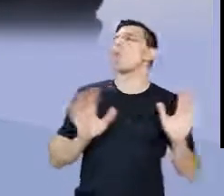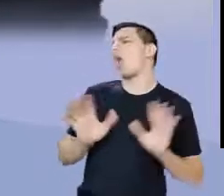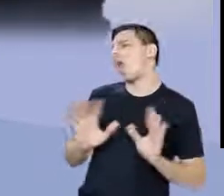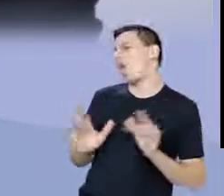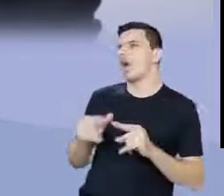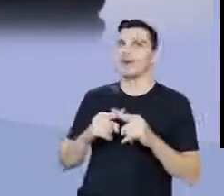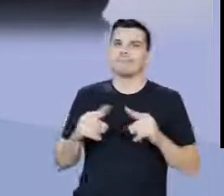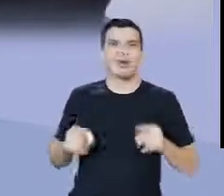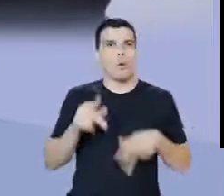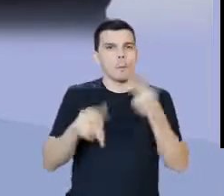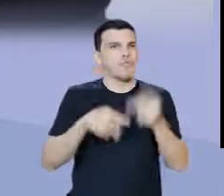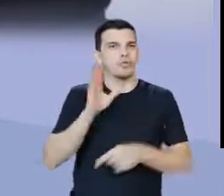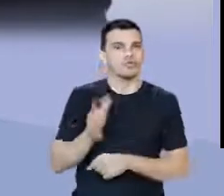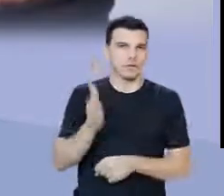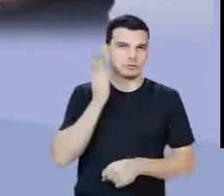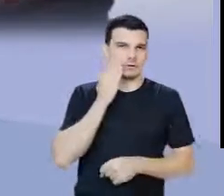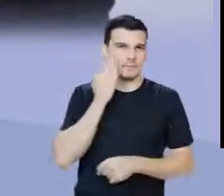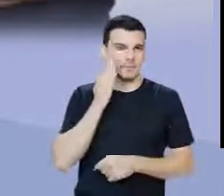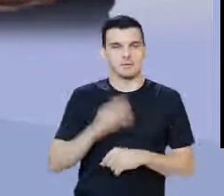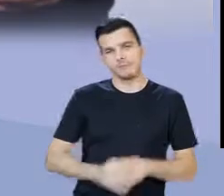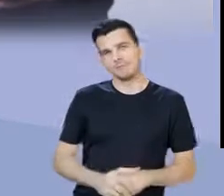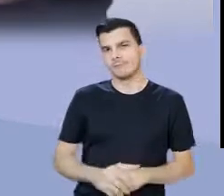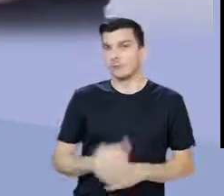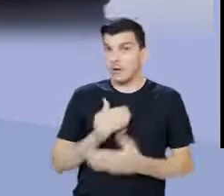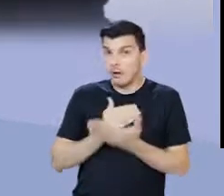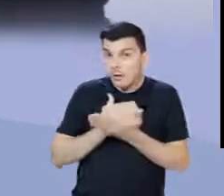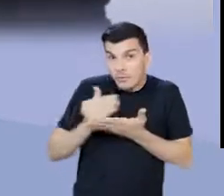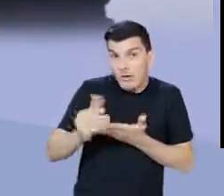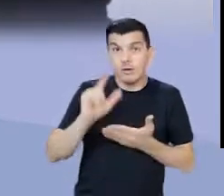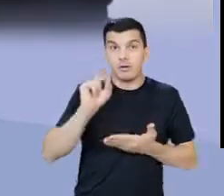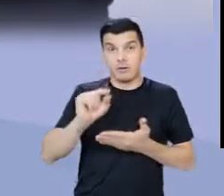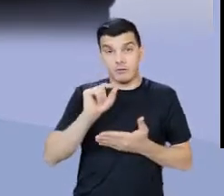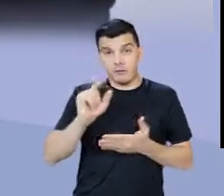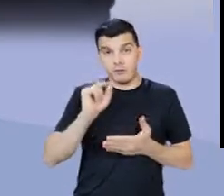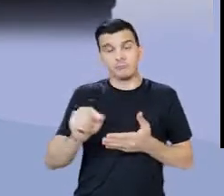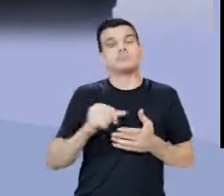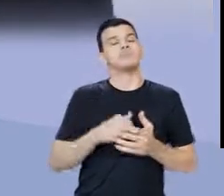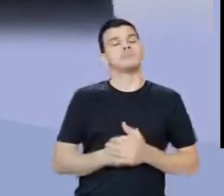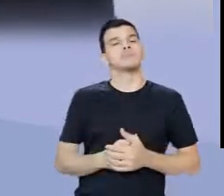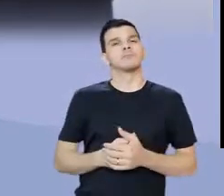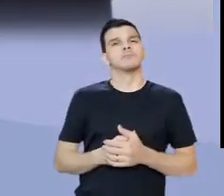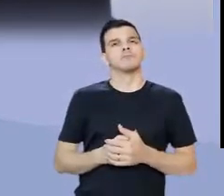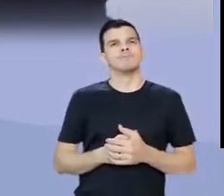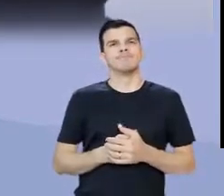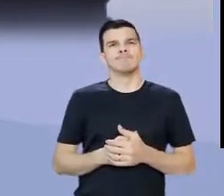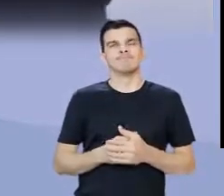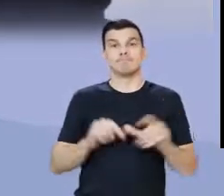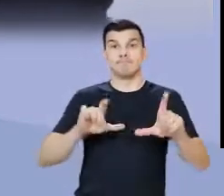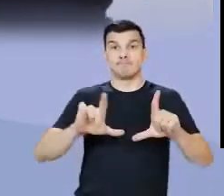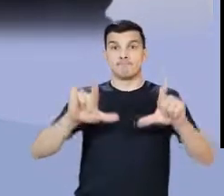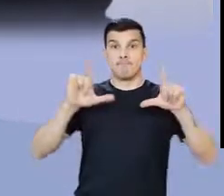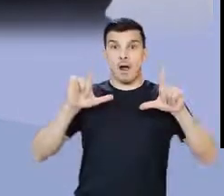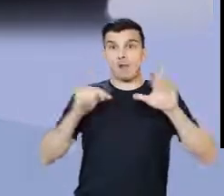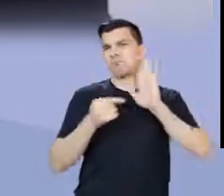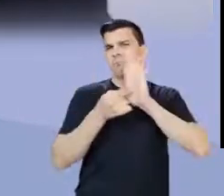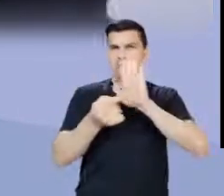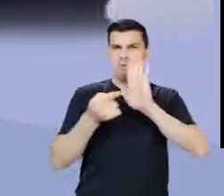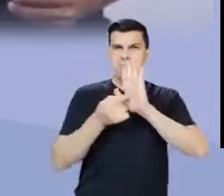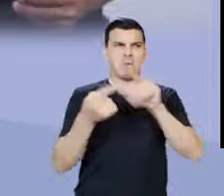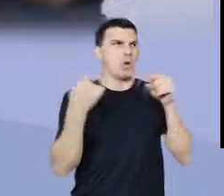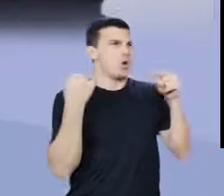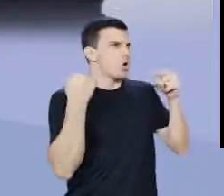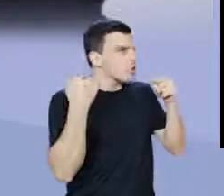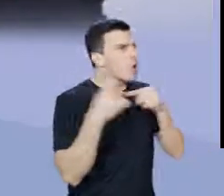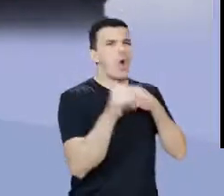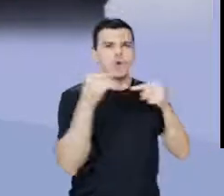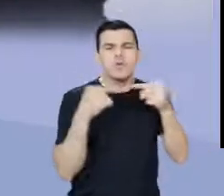que não era, que era, mas aí o povo já estava nas ruas. Começaram, então, né, vamos botar uma propaganda